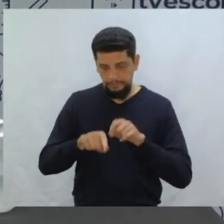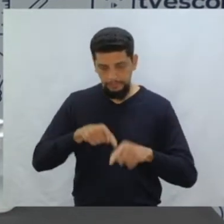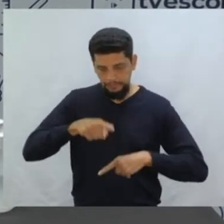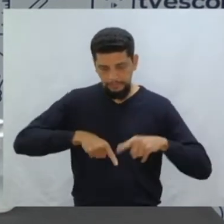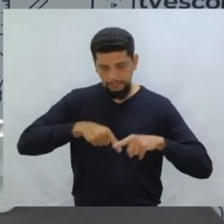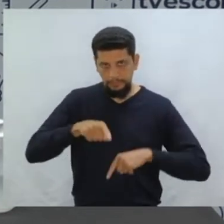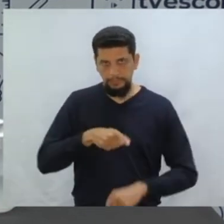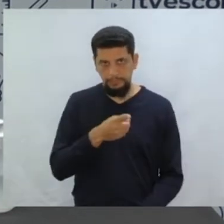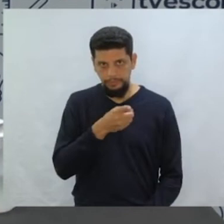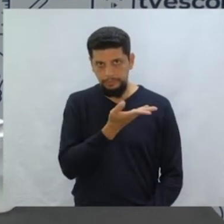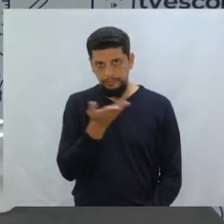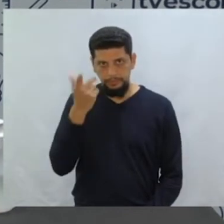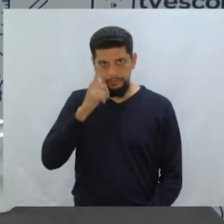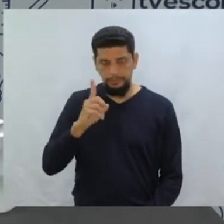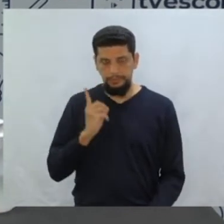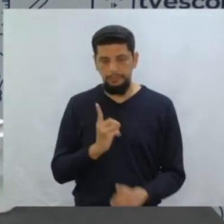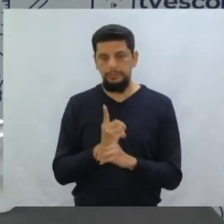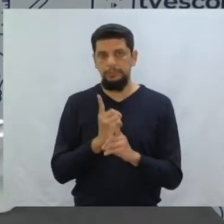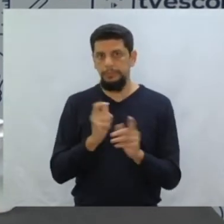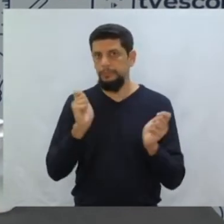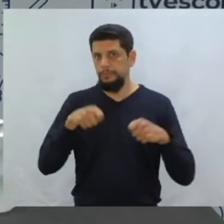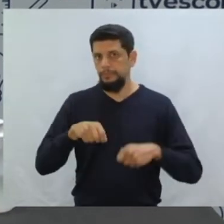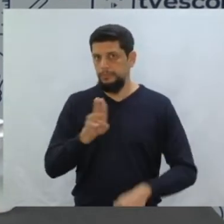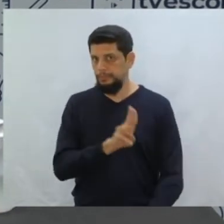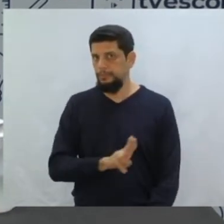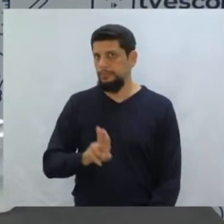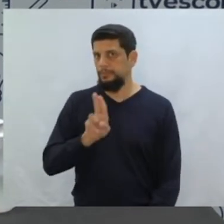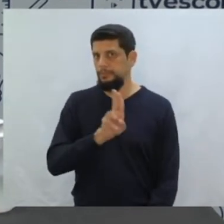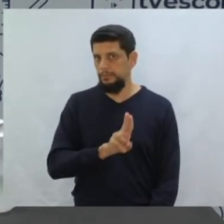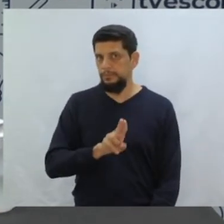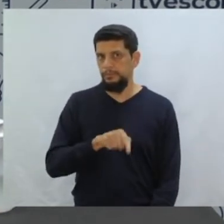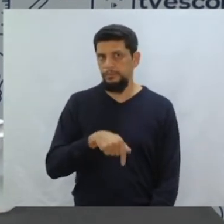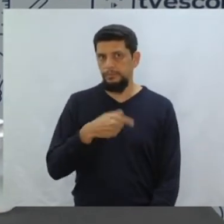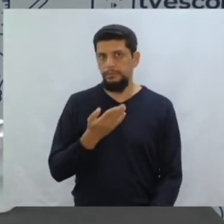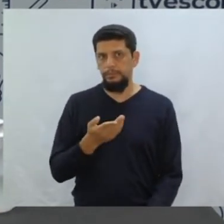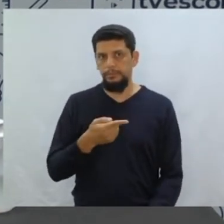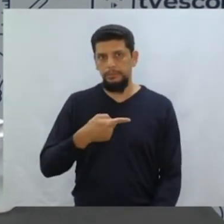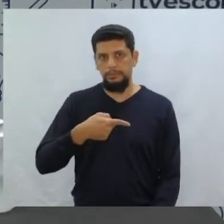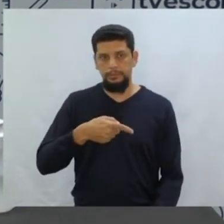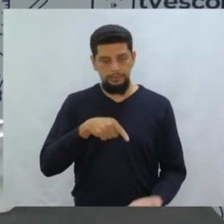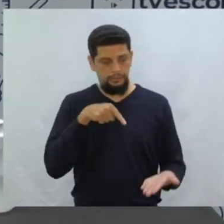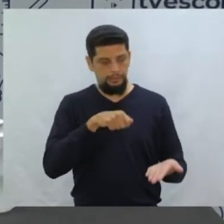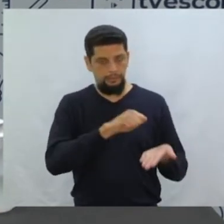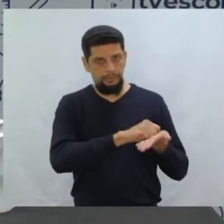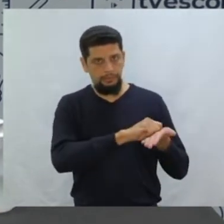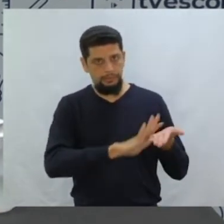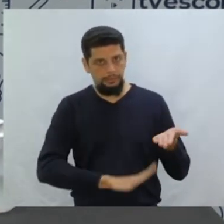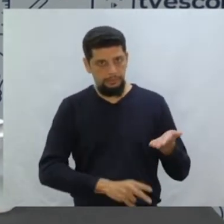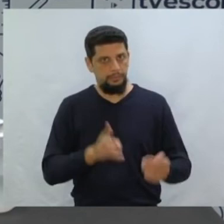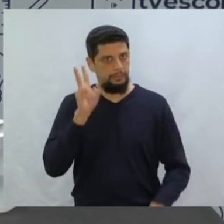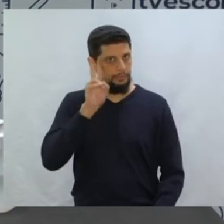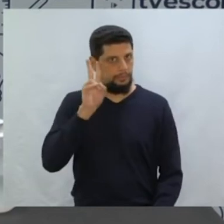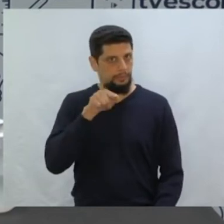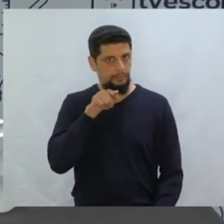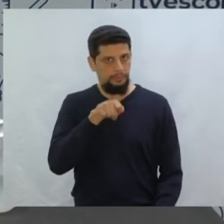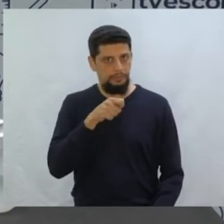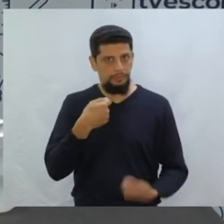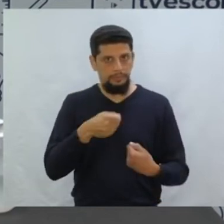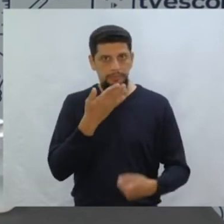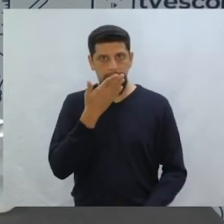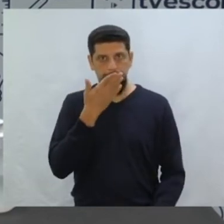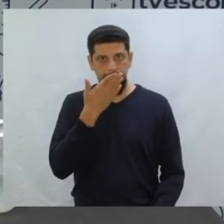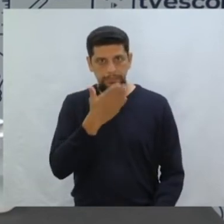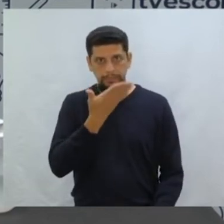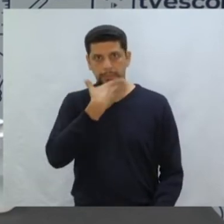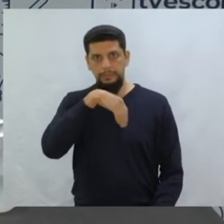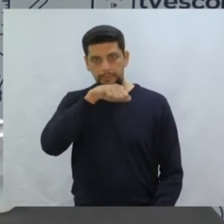está segurando, que você conseguiu encontrar, ela poderá ser utilizada nesta nossa atividade. Lembrando que